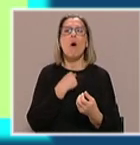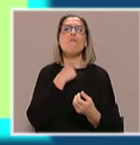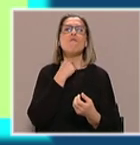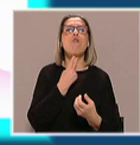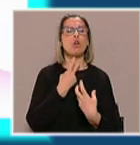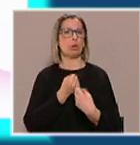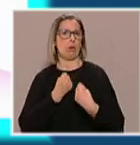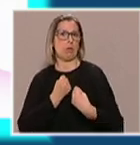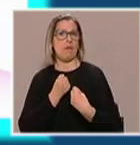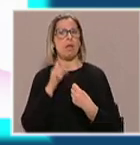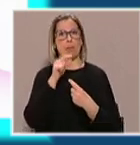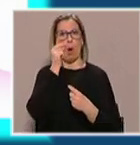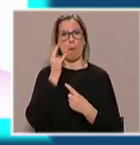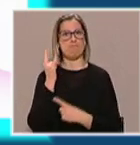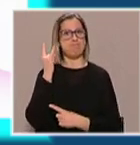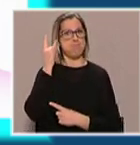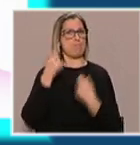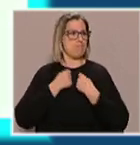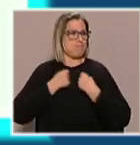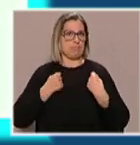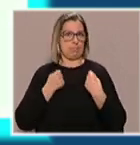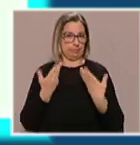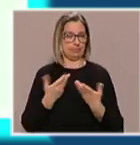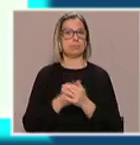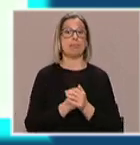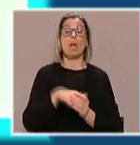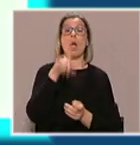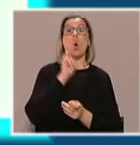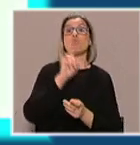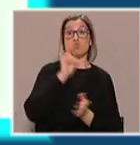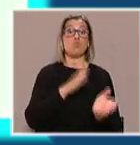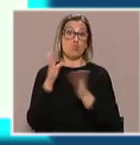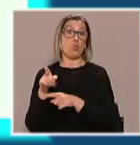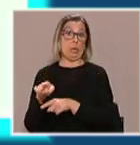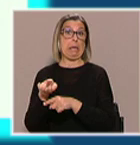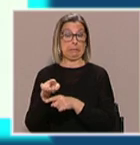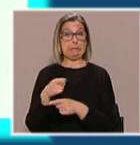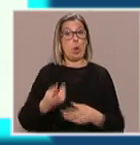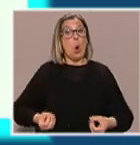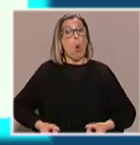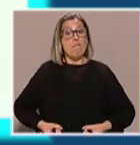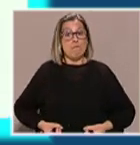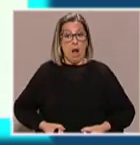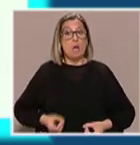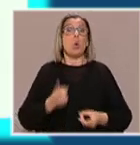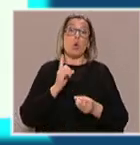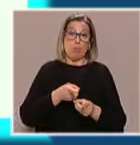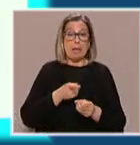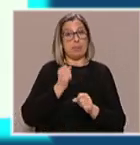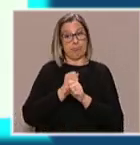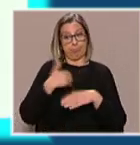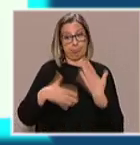mais grave e aumente a estatura. Nas mulheres, o estrogênio segregado pelos ovários assinala o início do estado